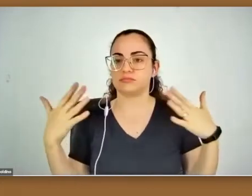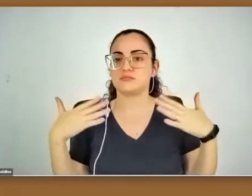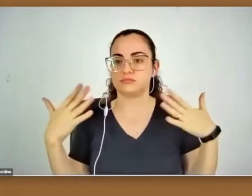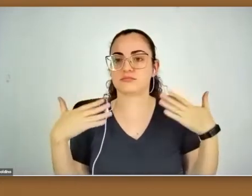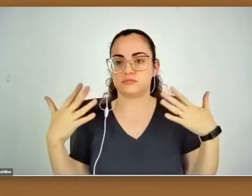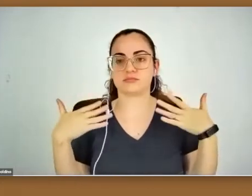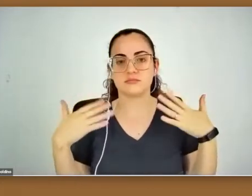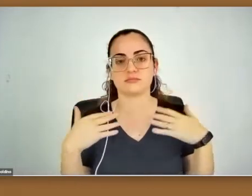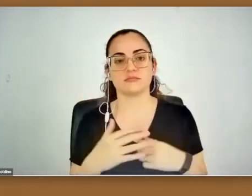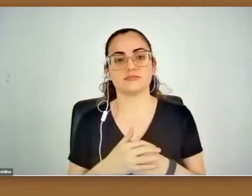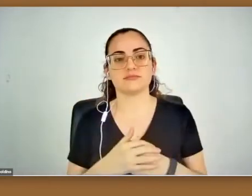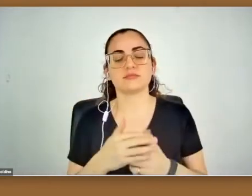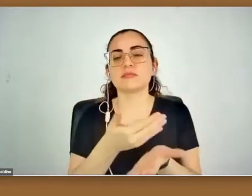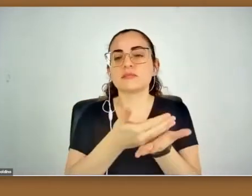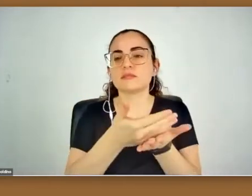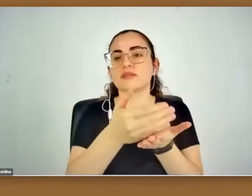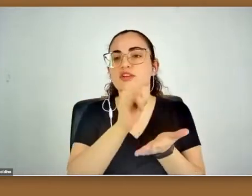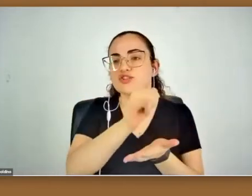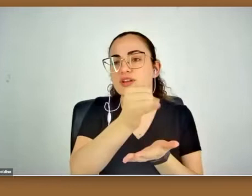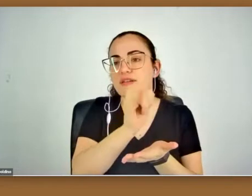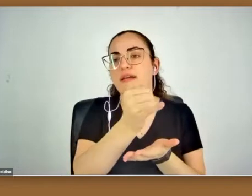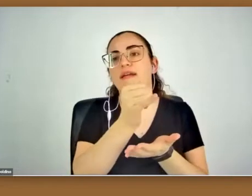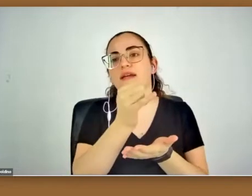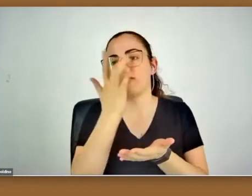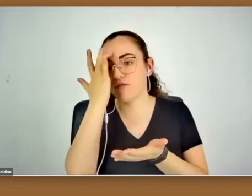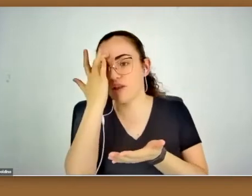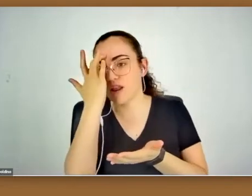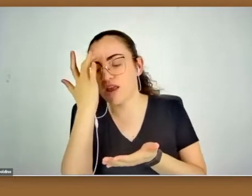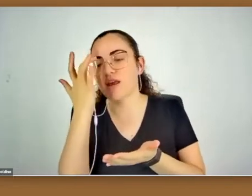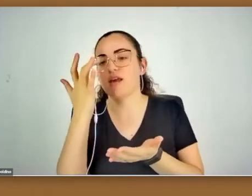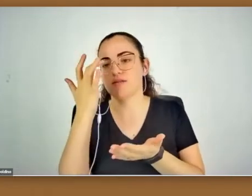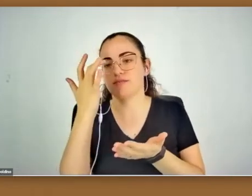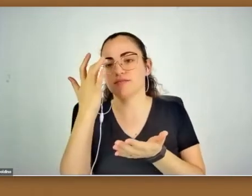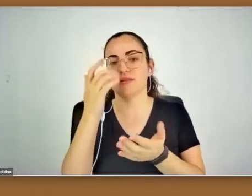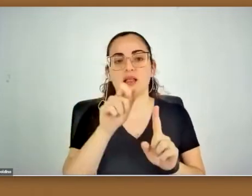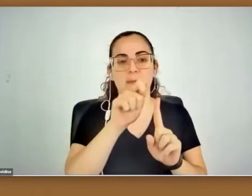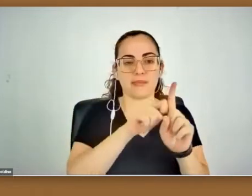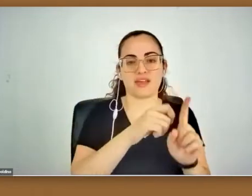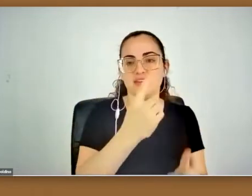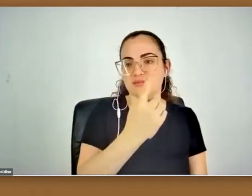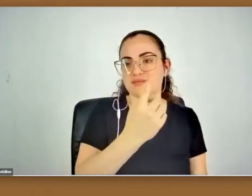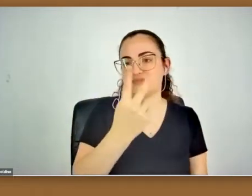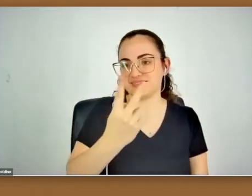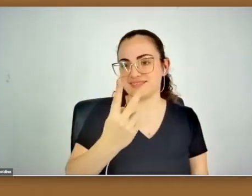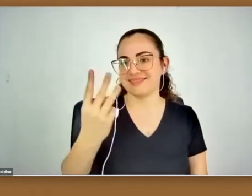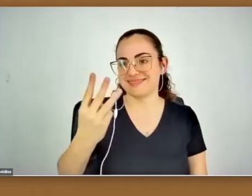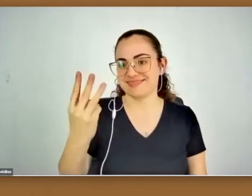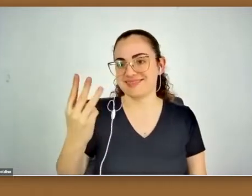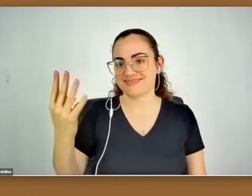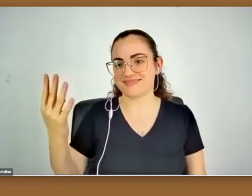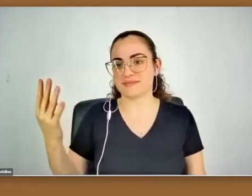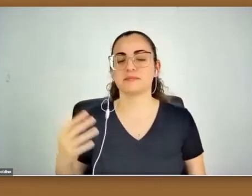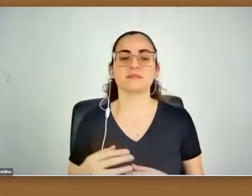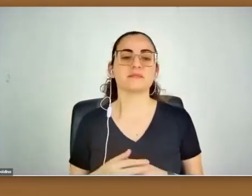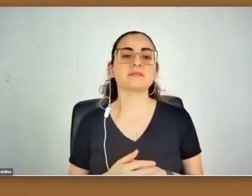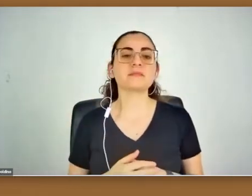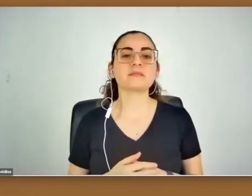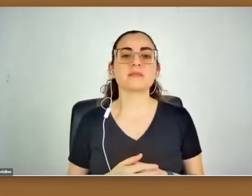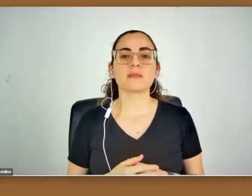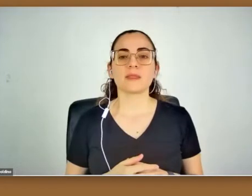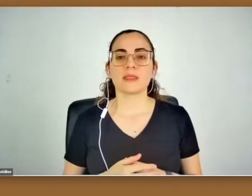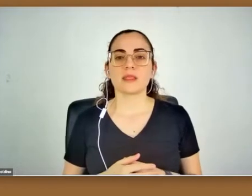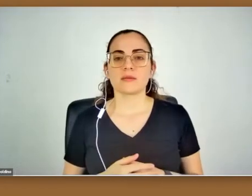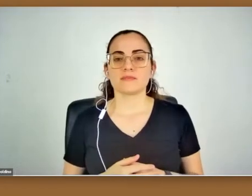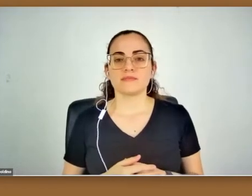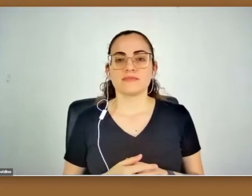primeiras semanas geralmente vão de janeiro, né, até fevereiro, e assim sucessivamente. Aqui a gente tem diferentes